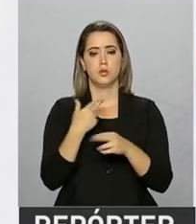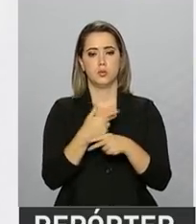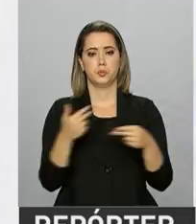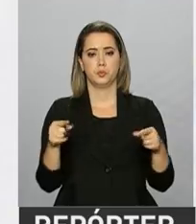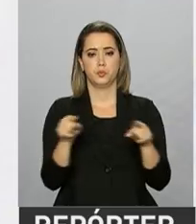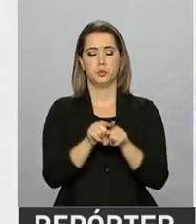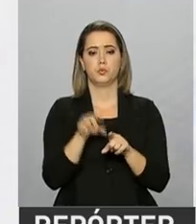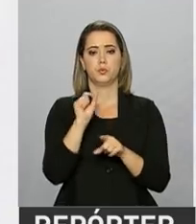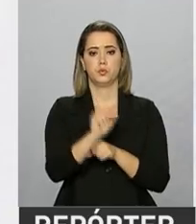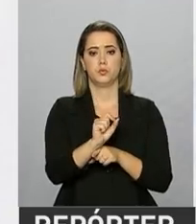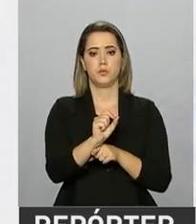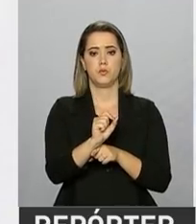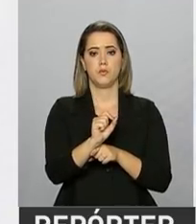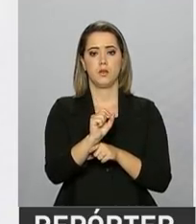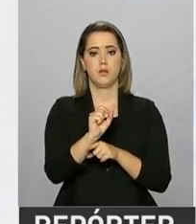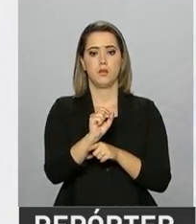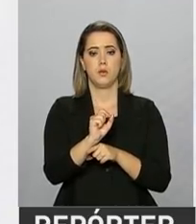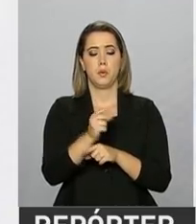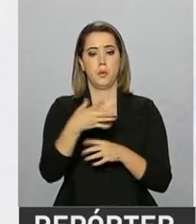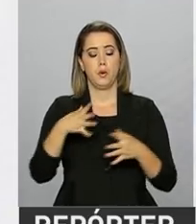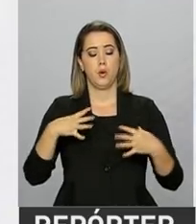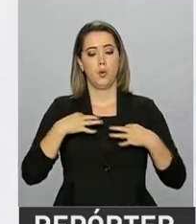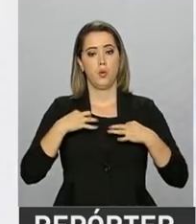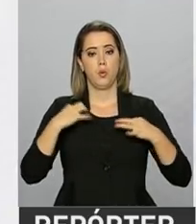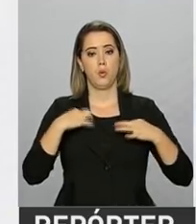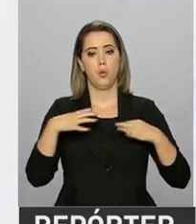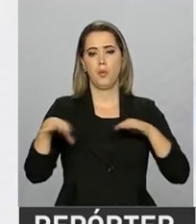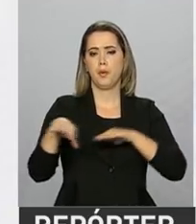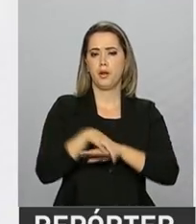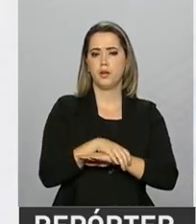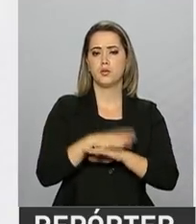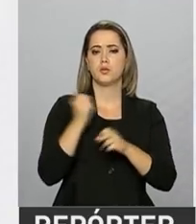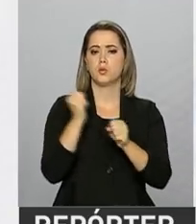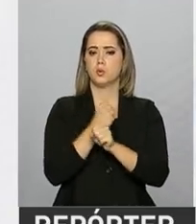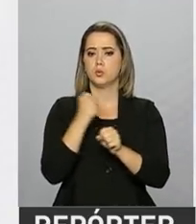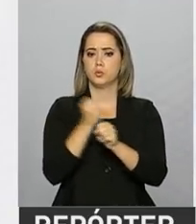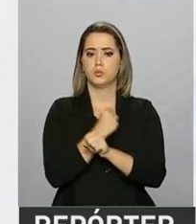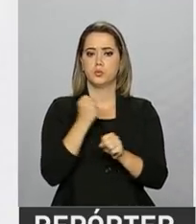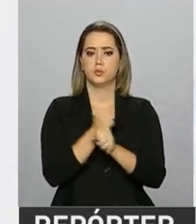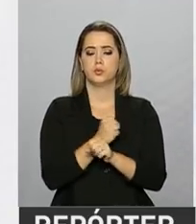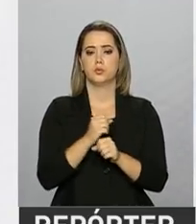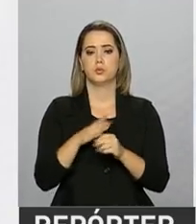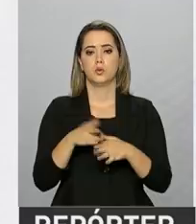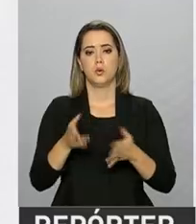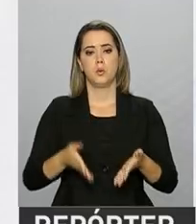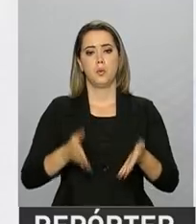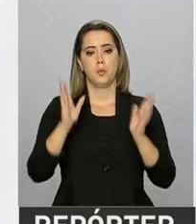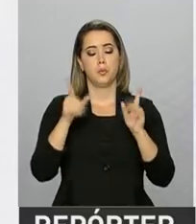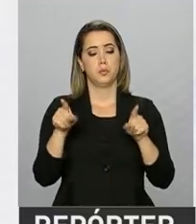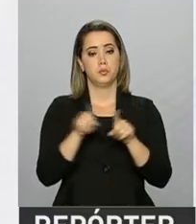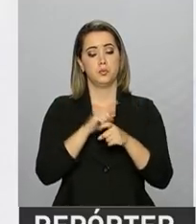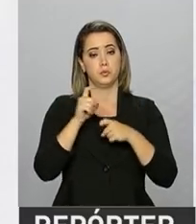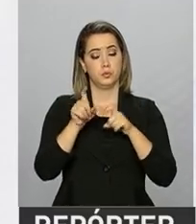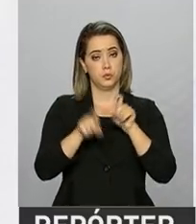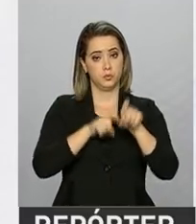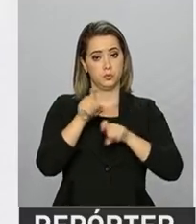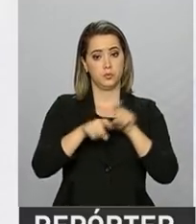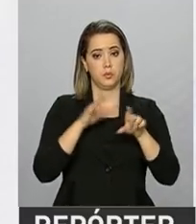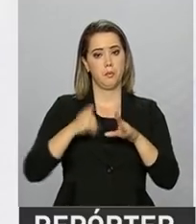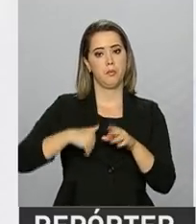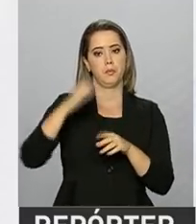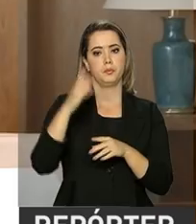e Turismo, a CNC. Vestuário e calçados, materiais de construção, imóveis e eletrodomésticos tiveram os